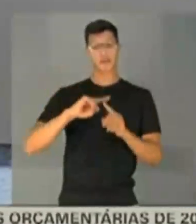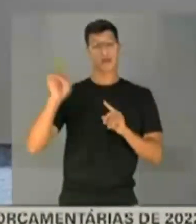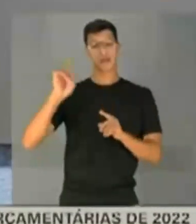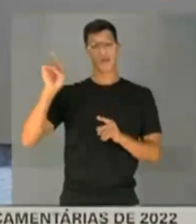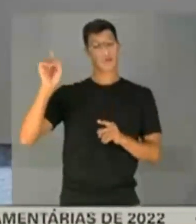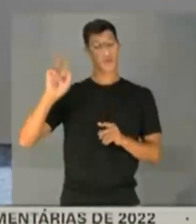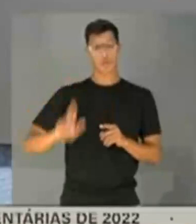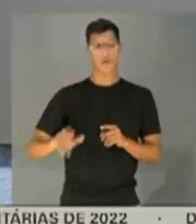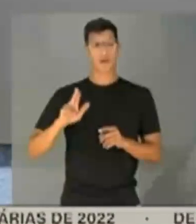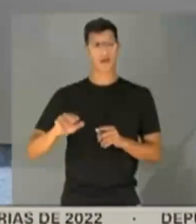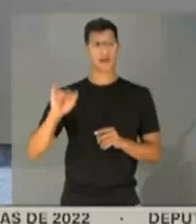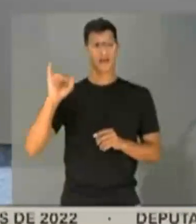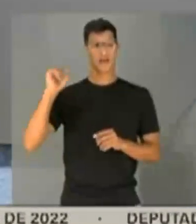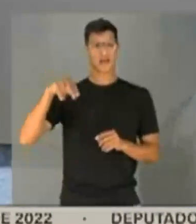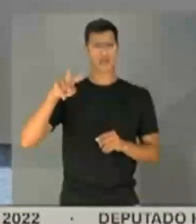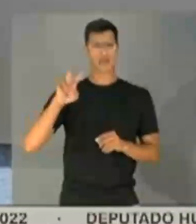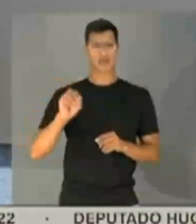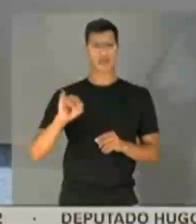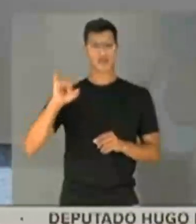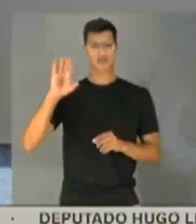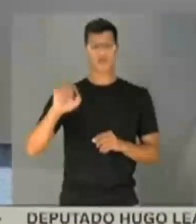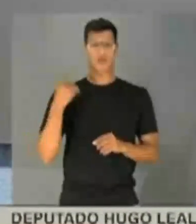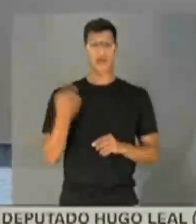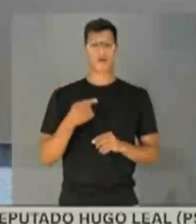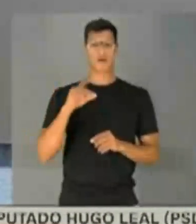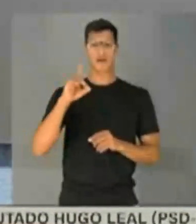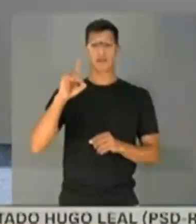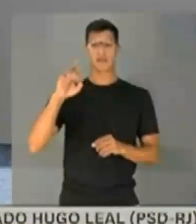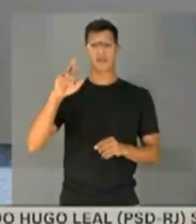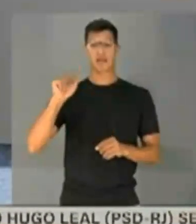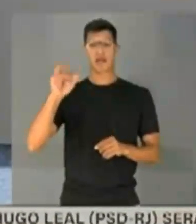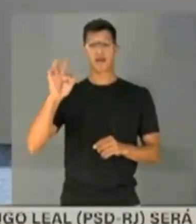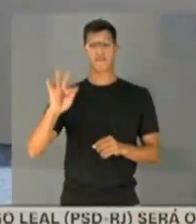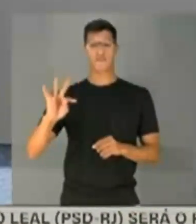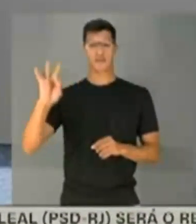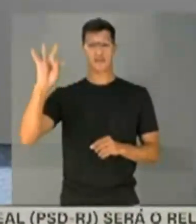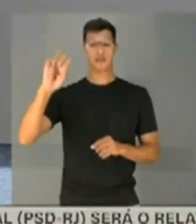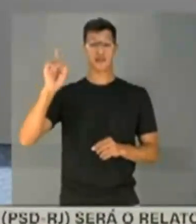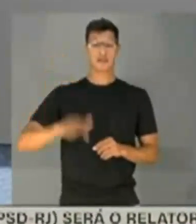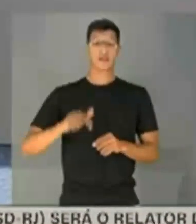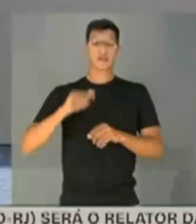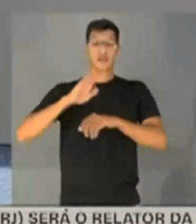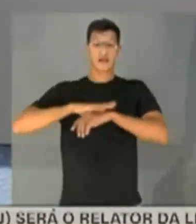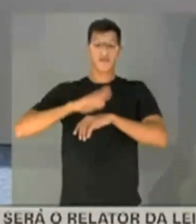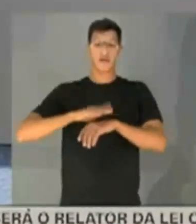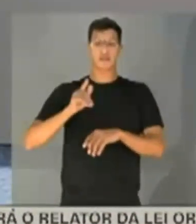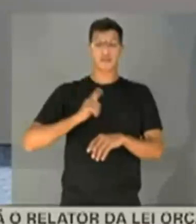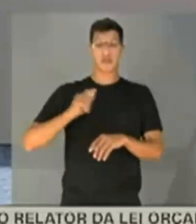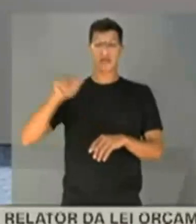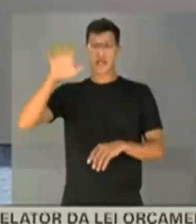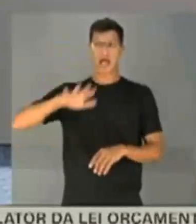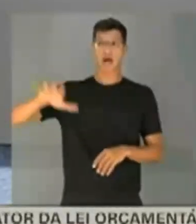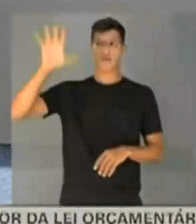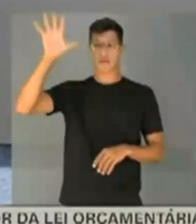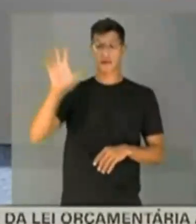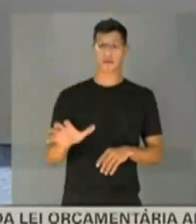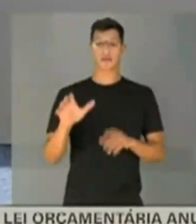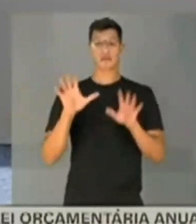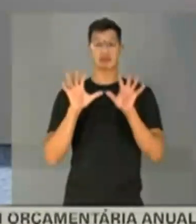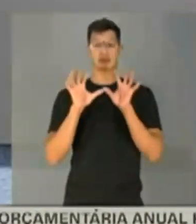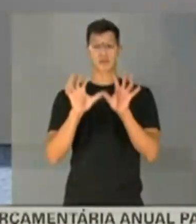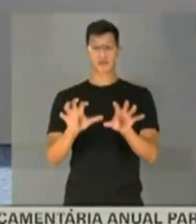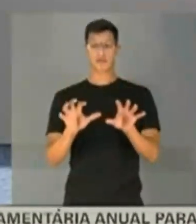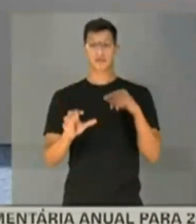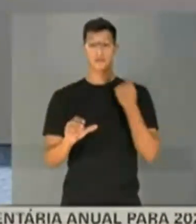é. A invoice é quase, a gente chama de um draft, ela é um rascunho. E é frequente alterar a invoice. Então, neste